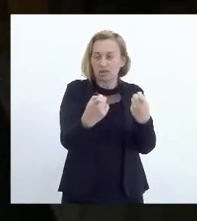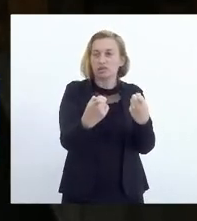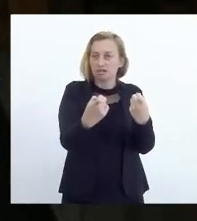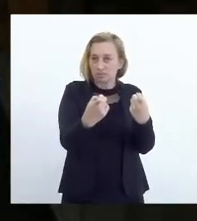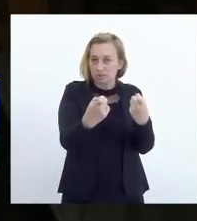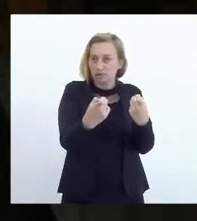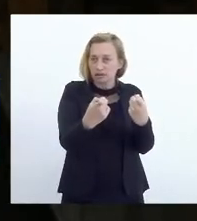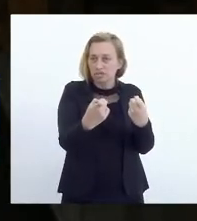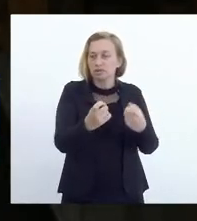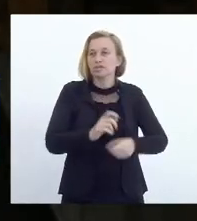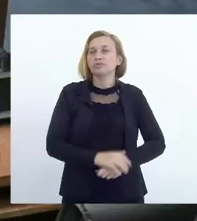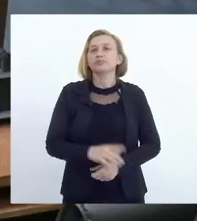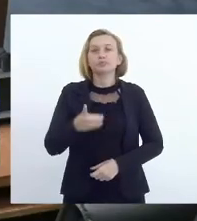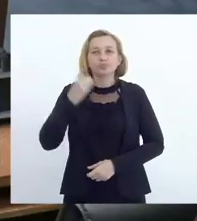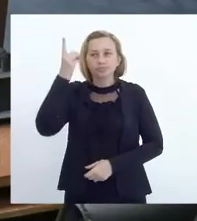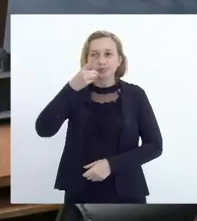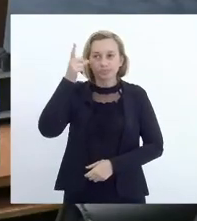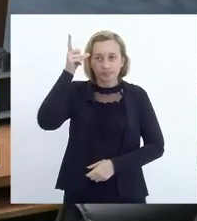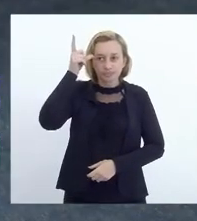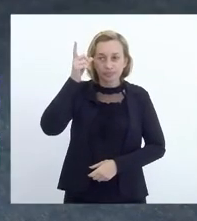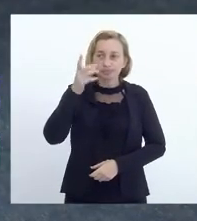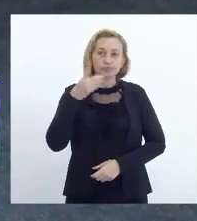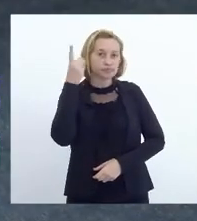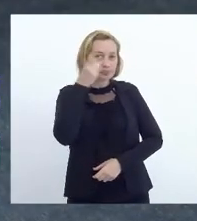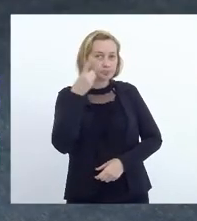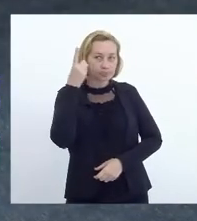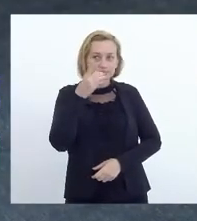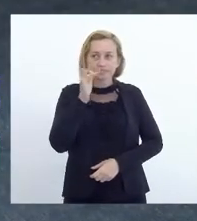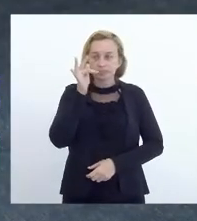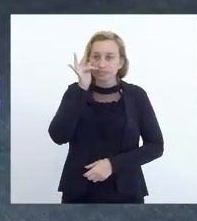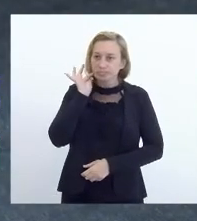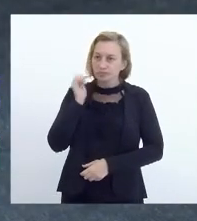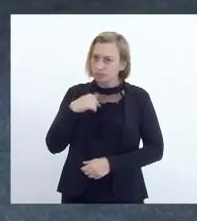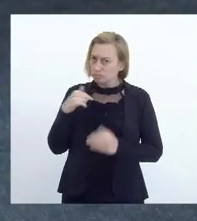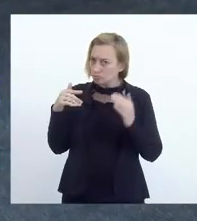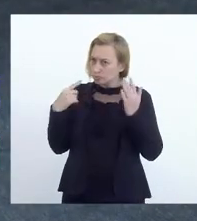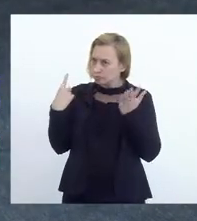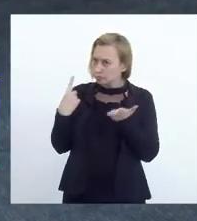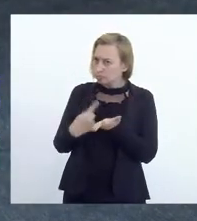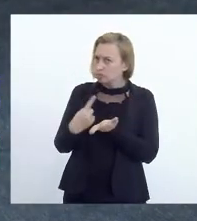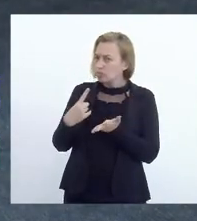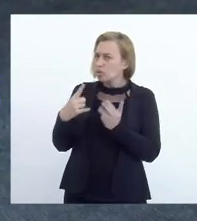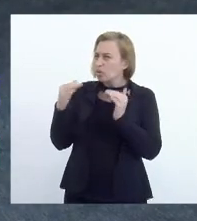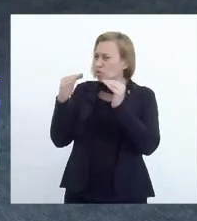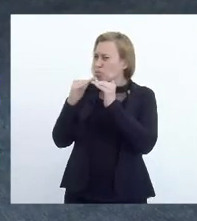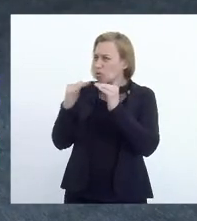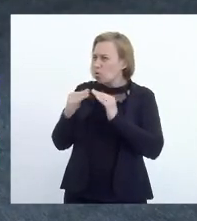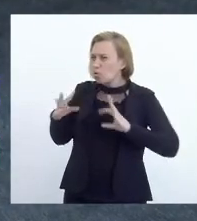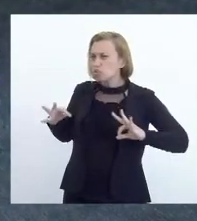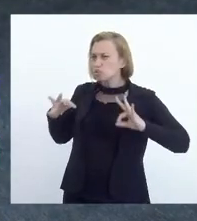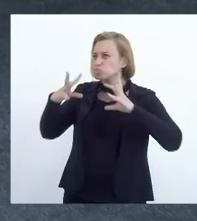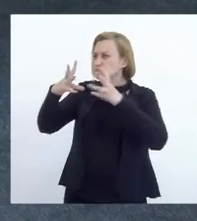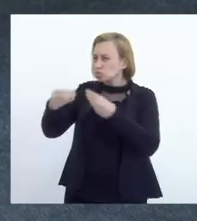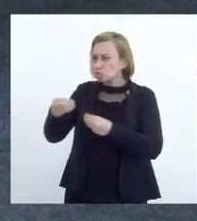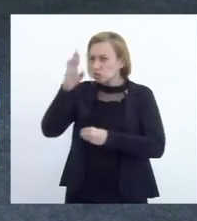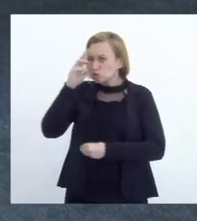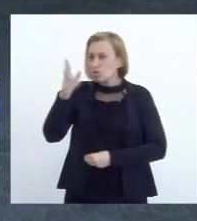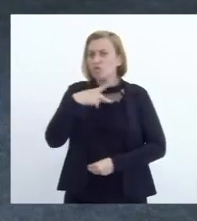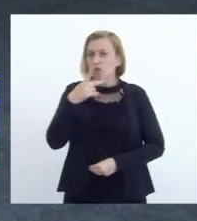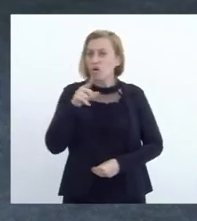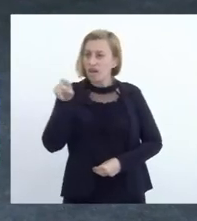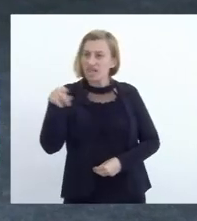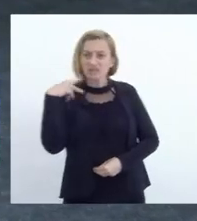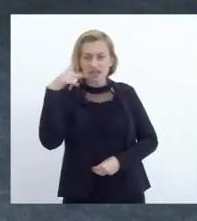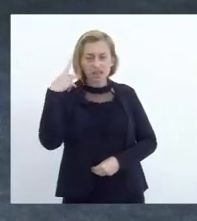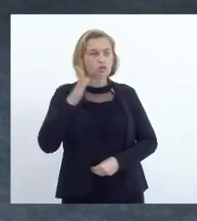autoridade. Deputada Lucinha. Deputado Flávio, eu concordo na íntegra das suas palavras. Esse